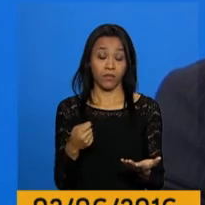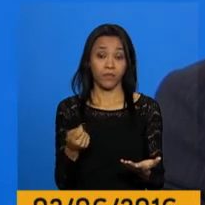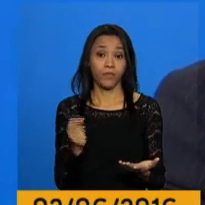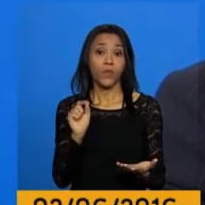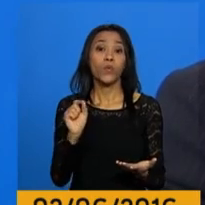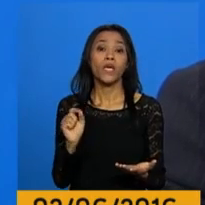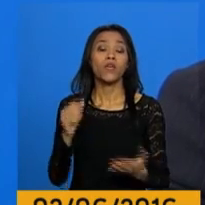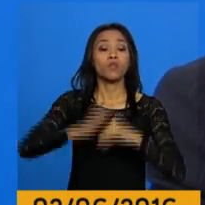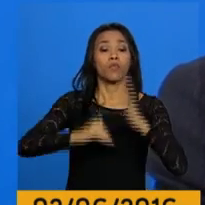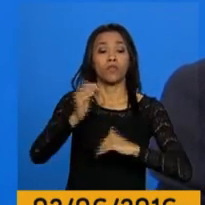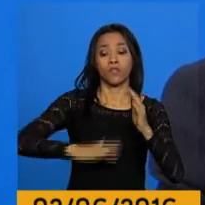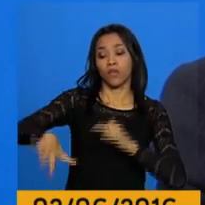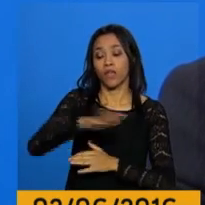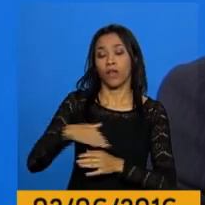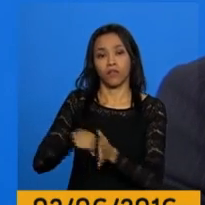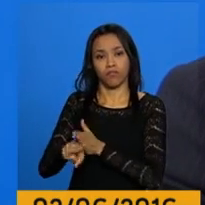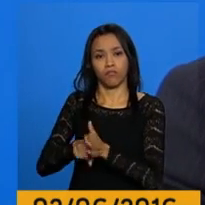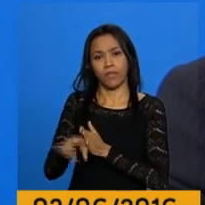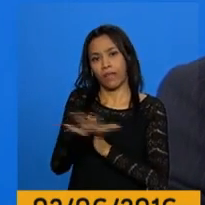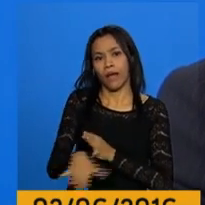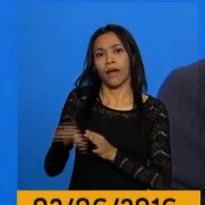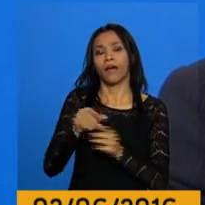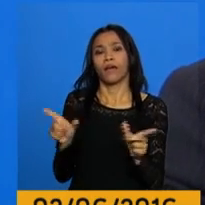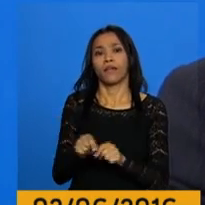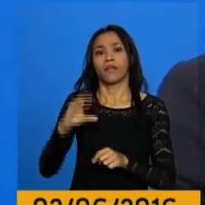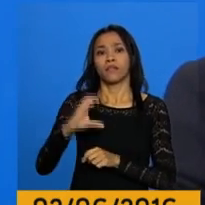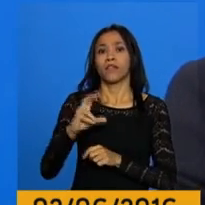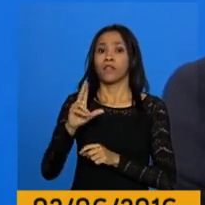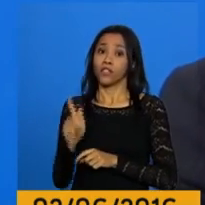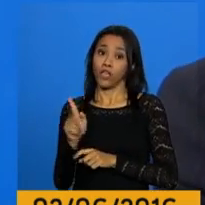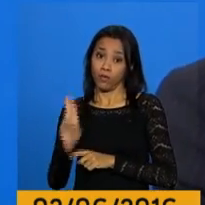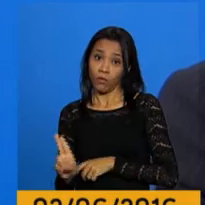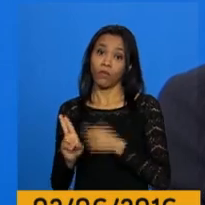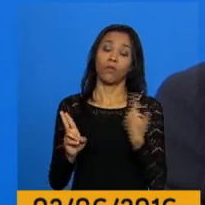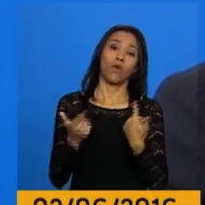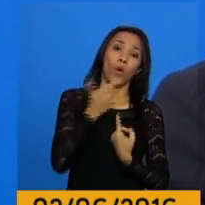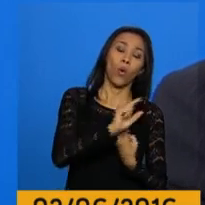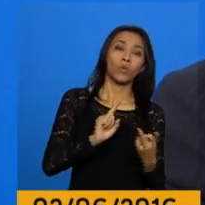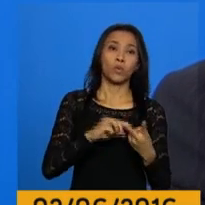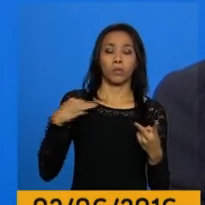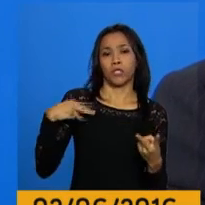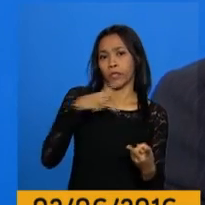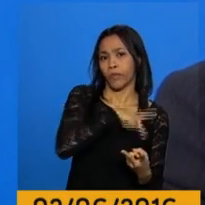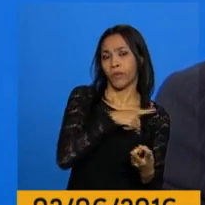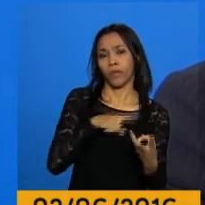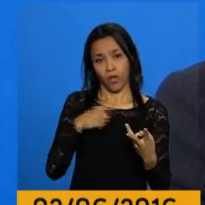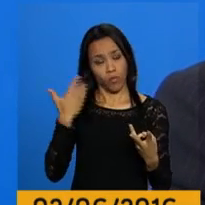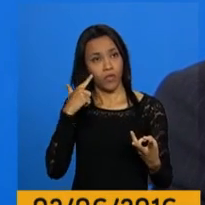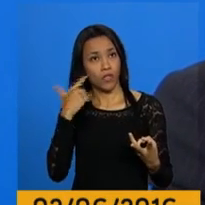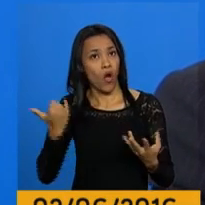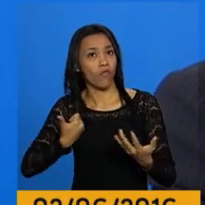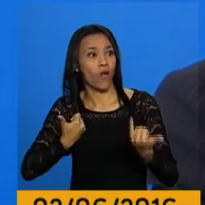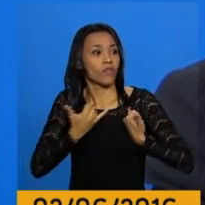os especialistas da CGU, tem que entender com a Advocacia Geral da União, com o Ministério Público e todos os outros que direto e